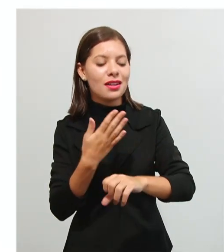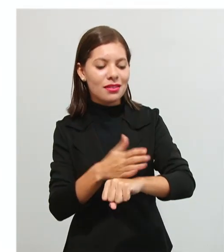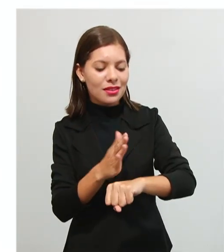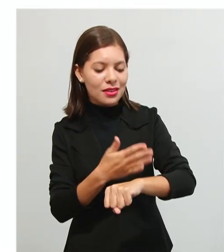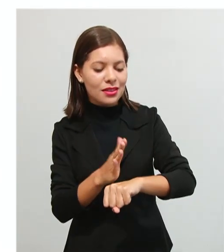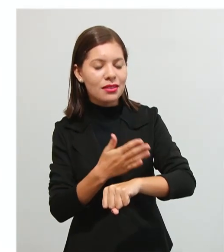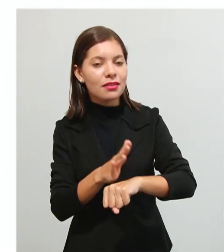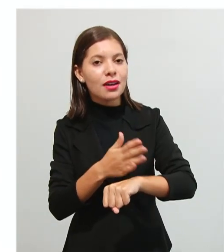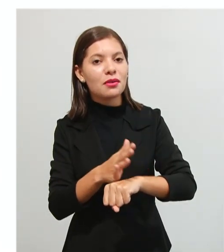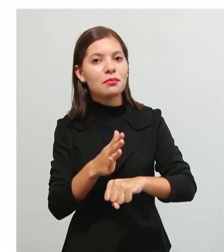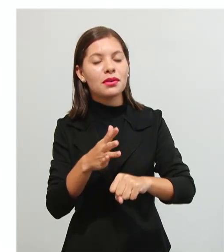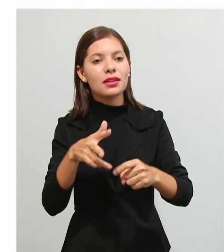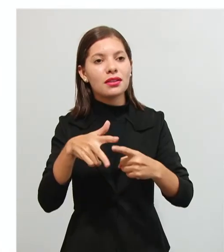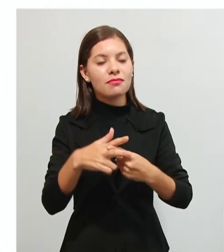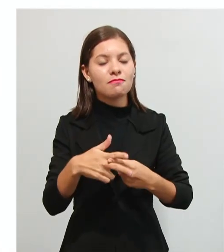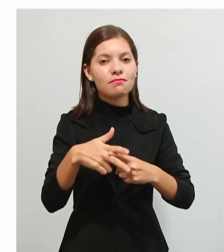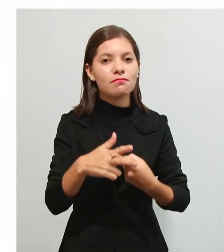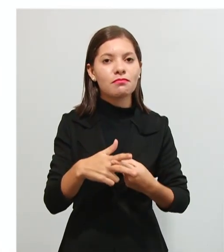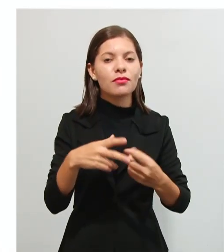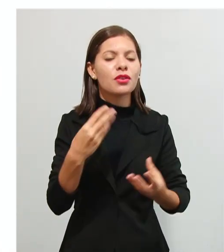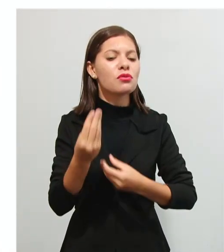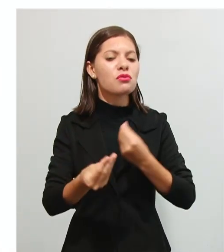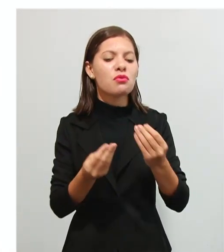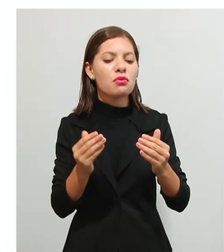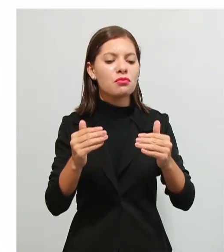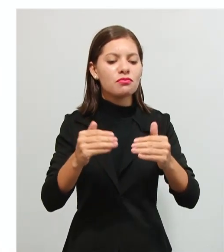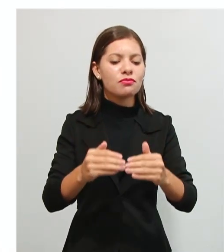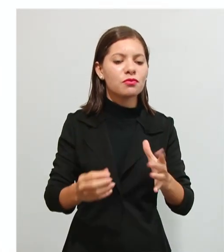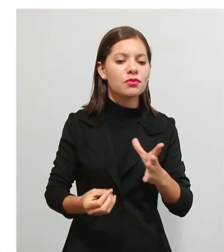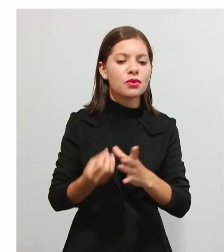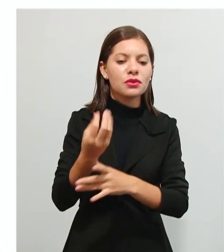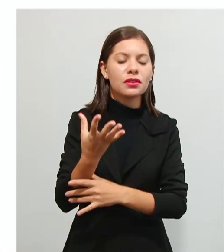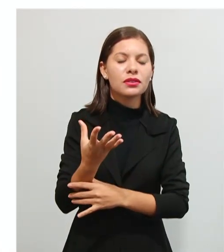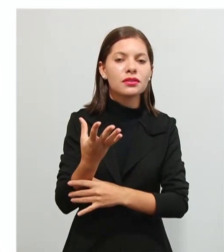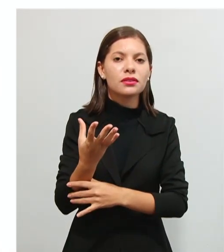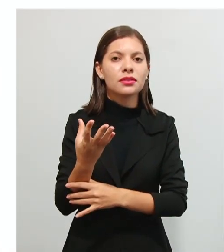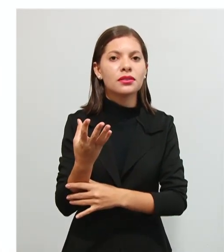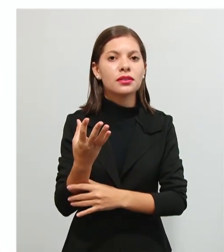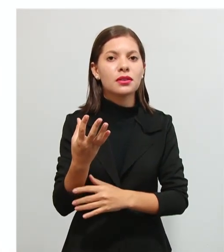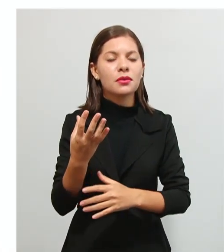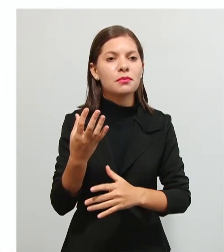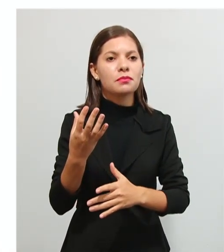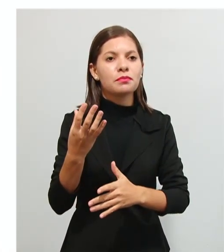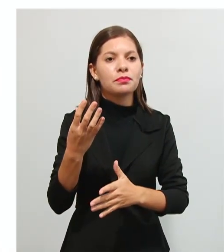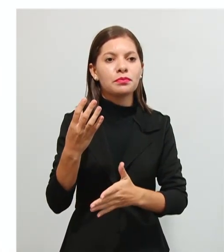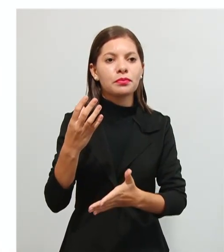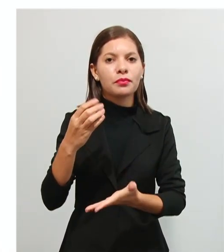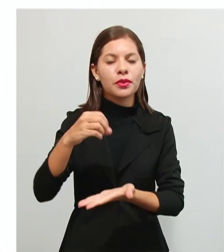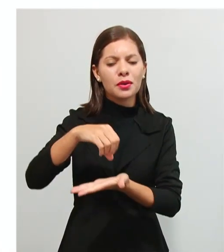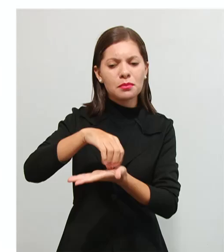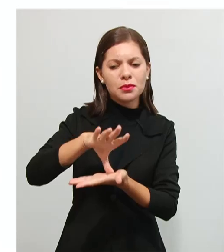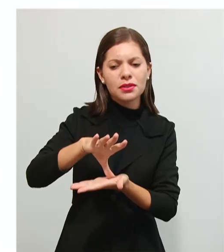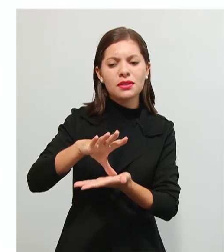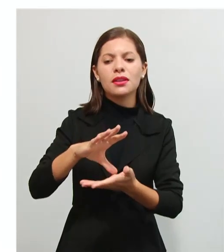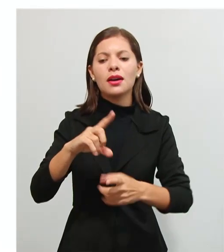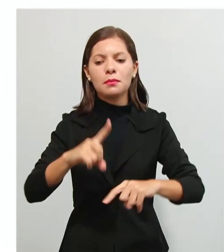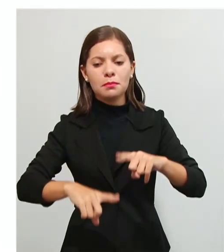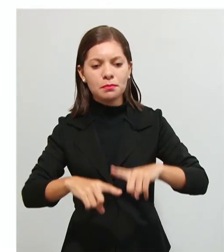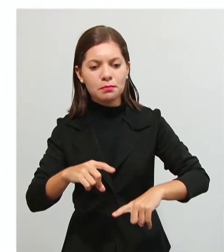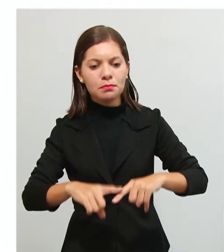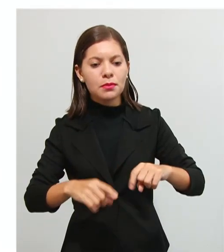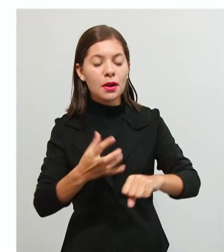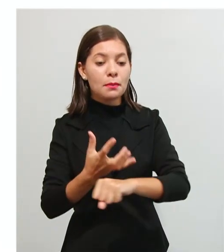ferramenta. Então testem, por exemplo, como criar um fórum, criar uma questão, como postar um material para a